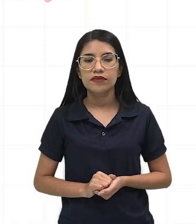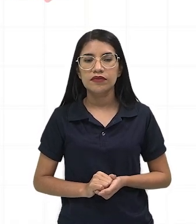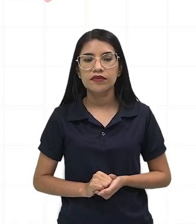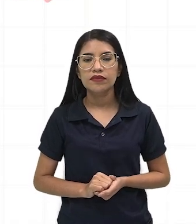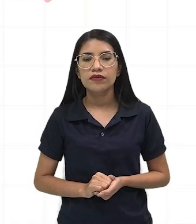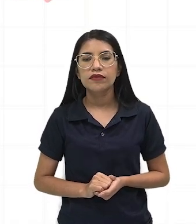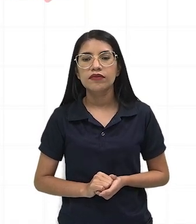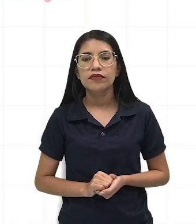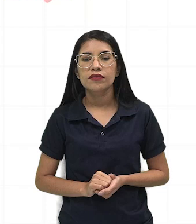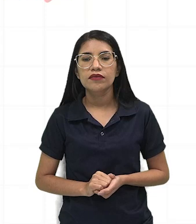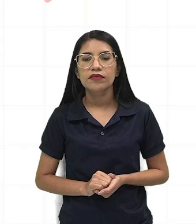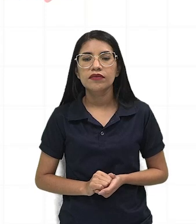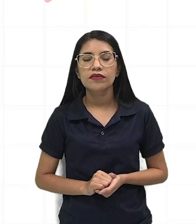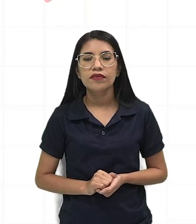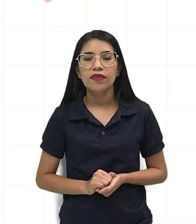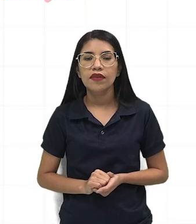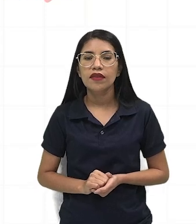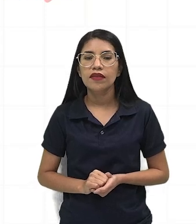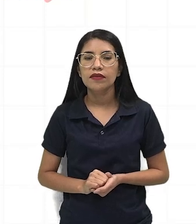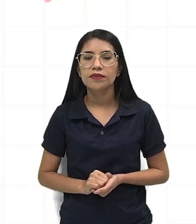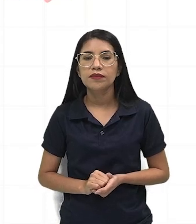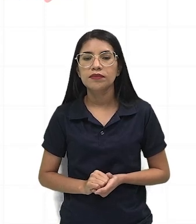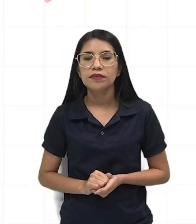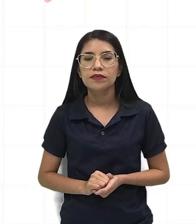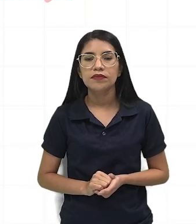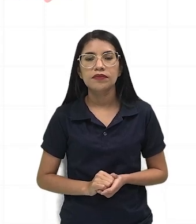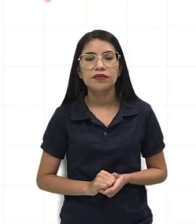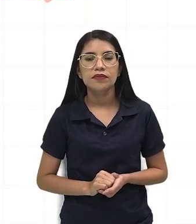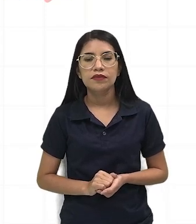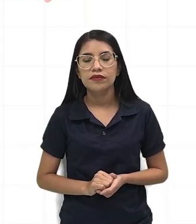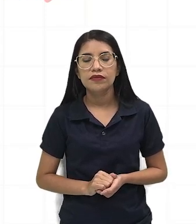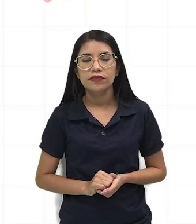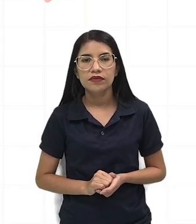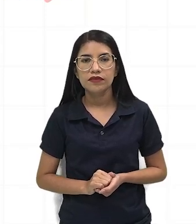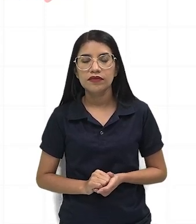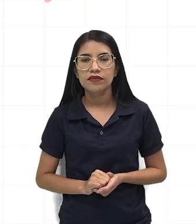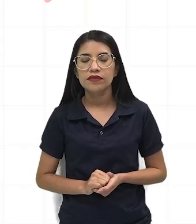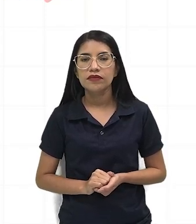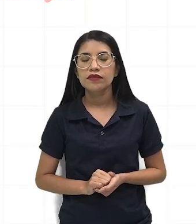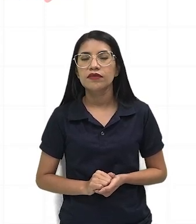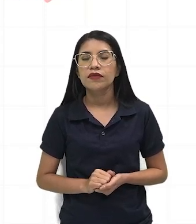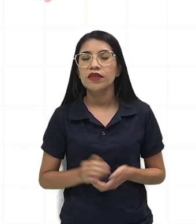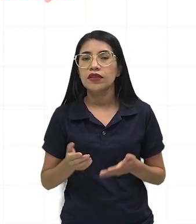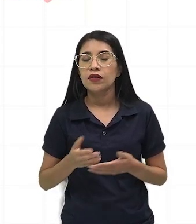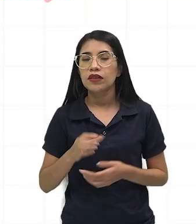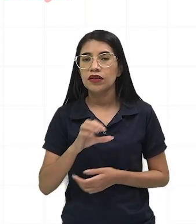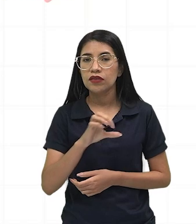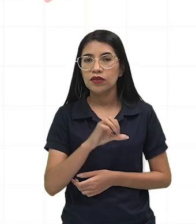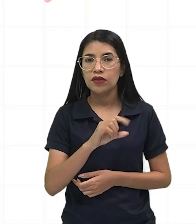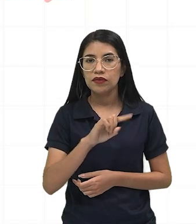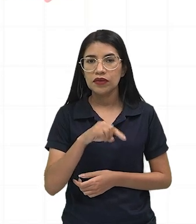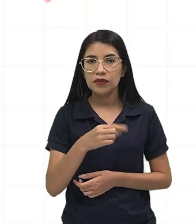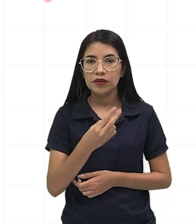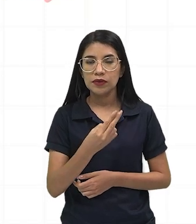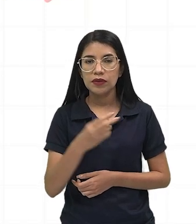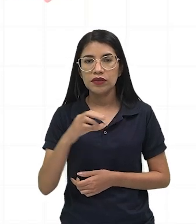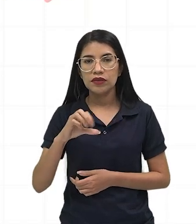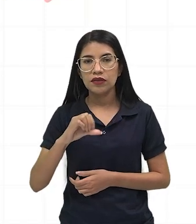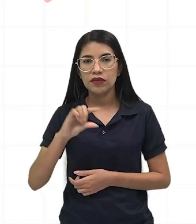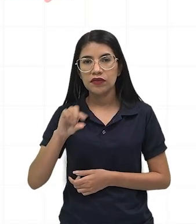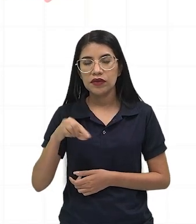vem? Vai riscando, ó. Chegamos a 9,2. Tem 2, olha. Bota